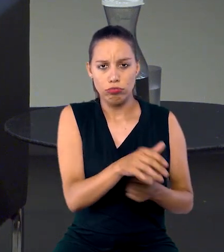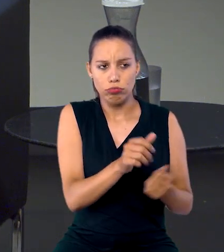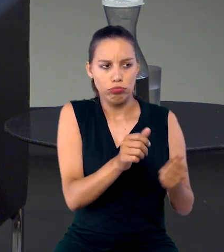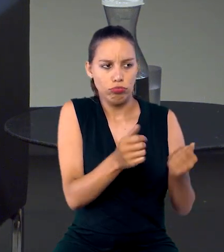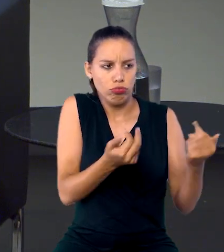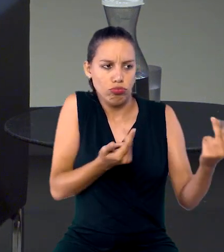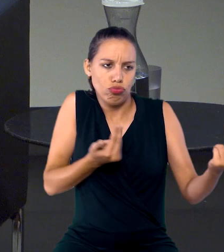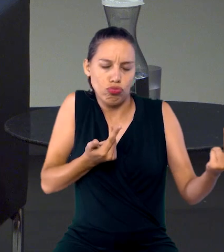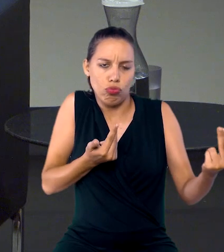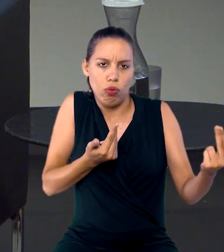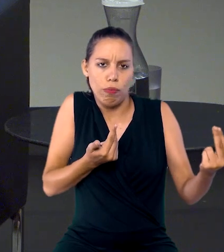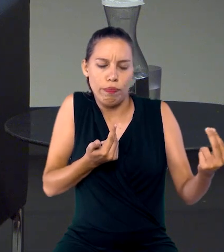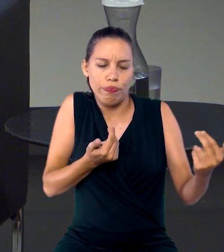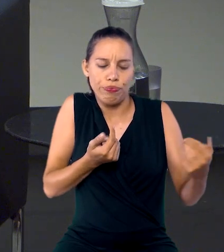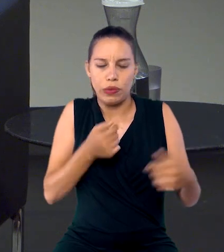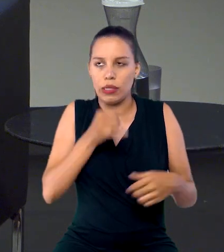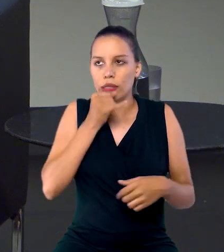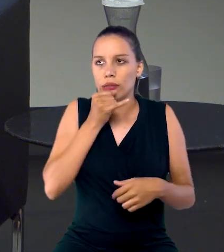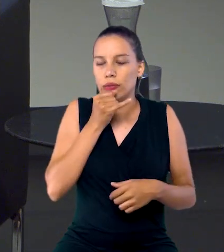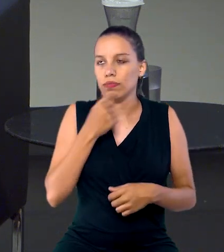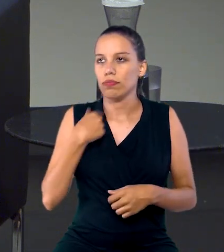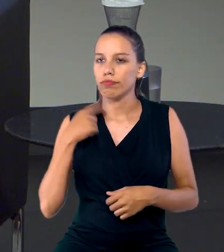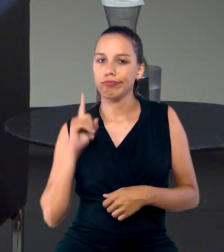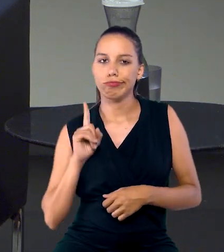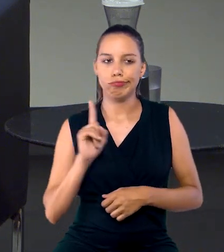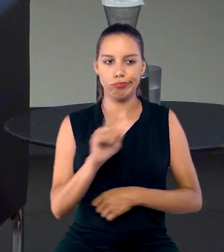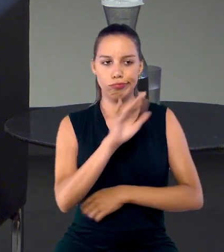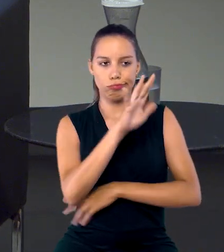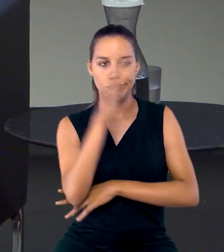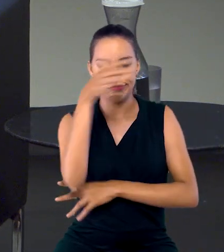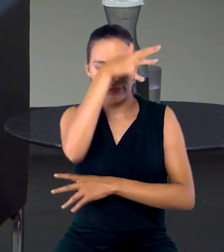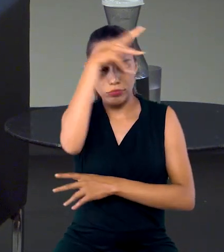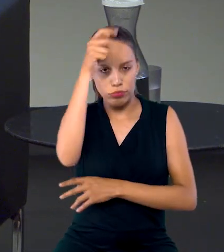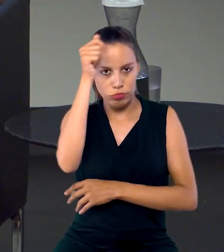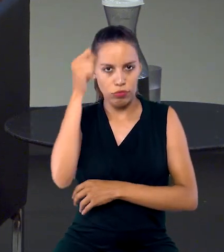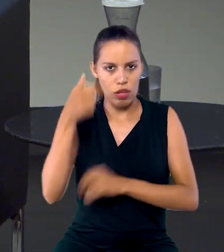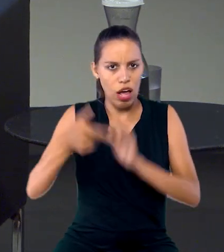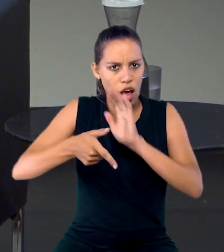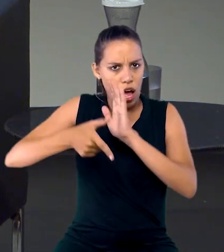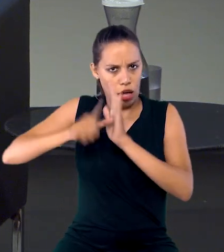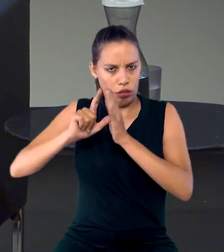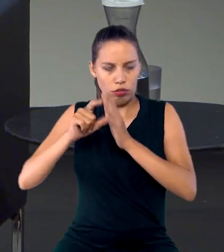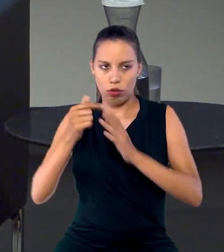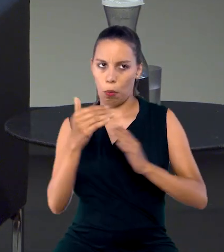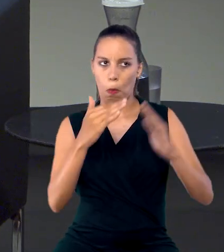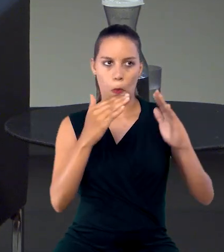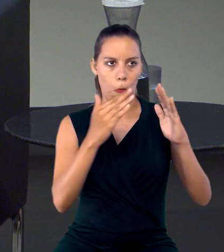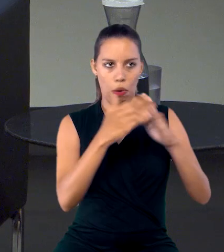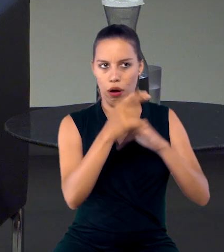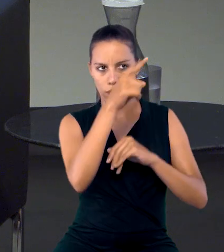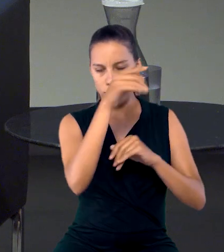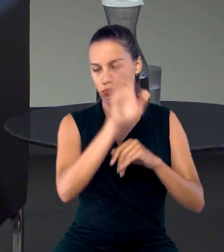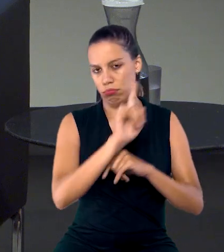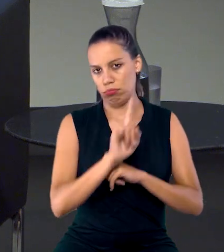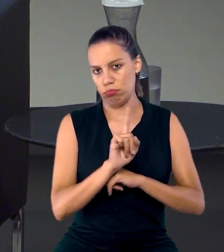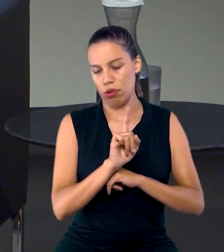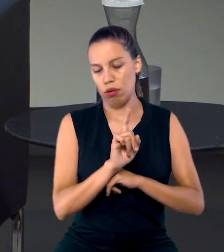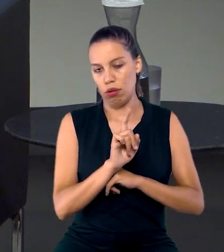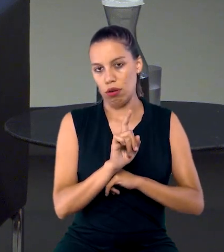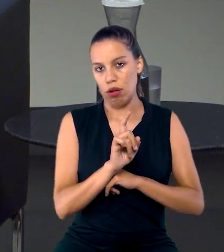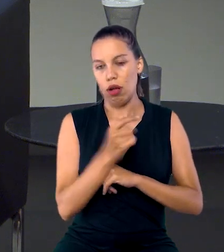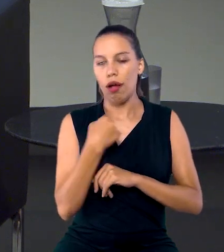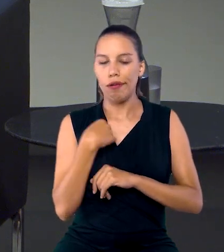comigo. Quando eu vou para a Amazônia, mesmo antes de morar lá, eu tenho